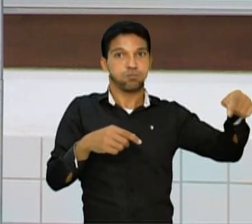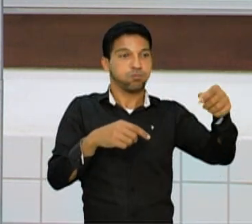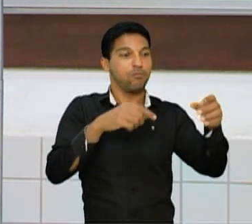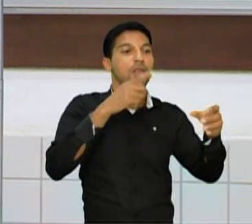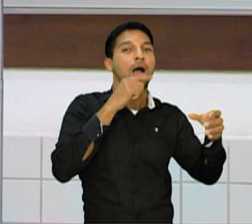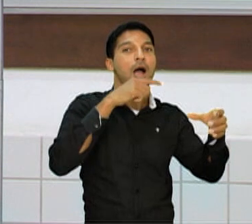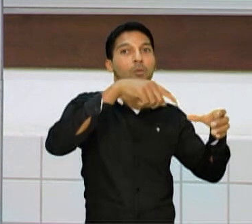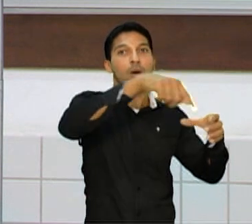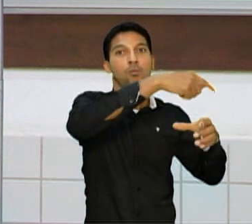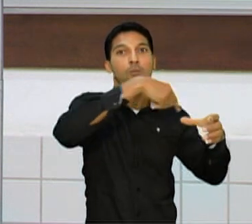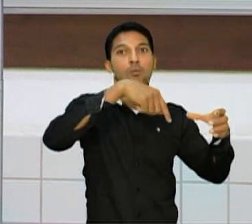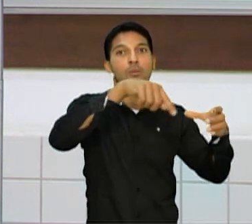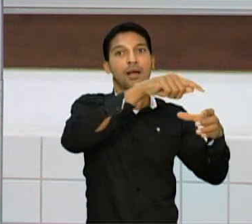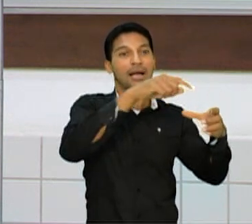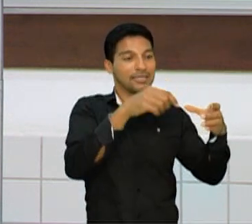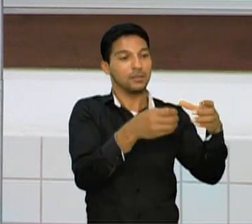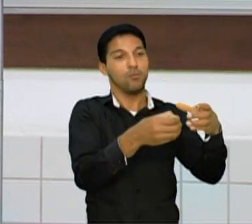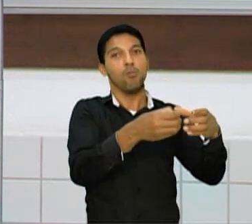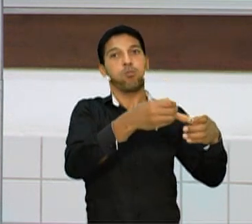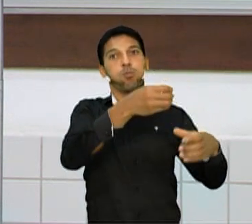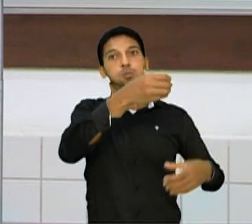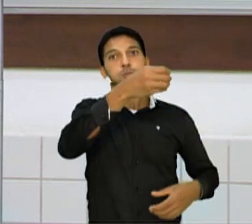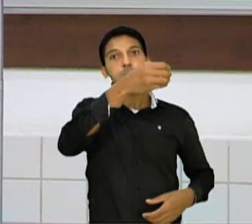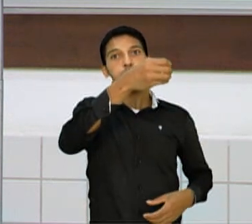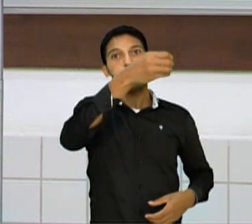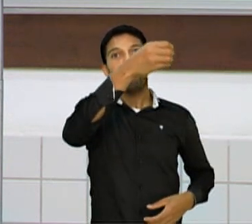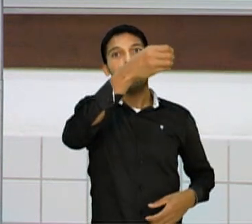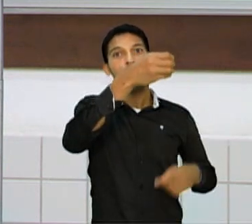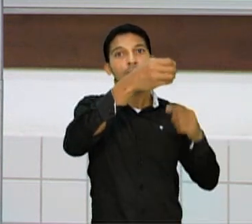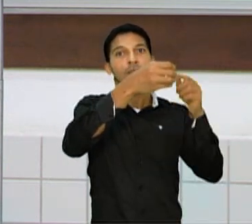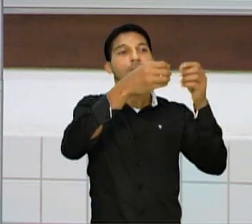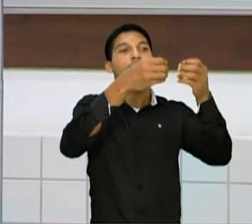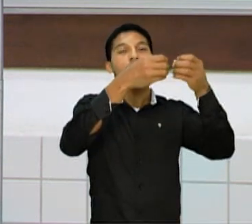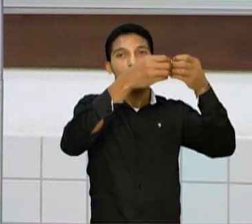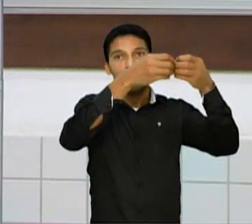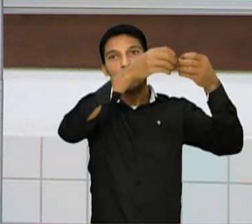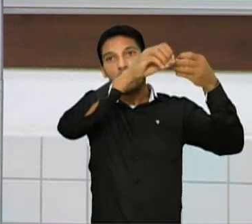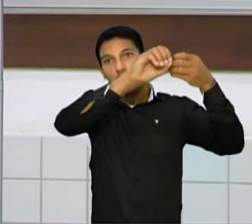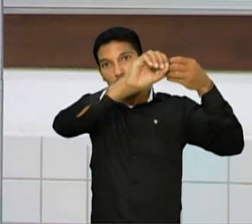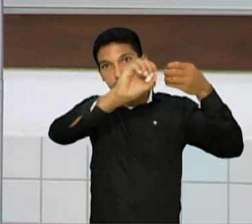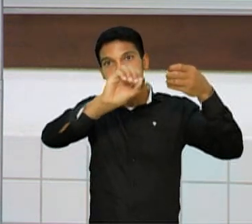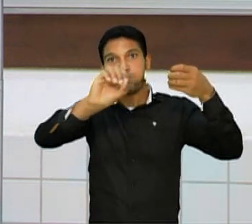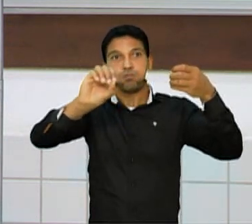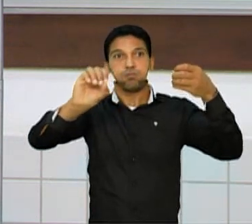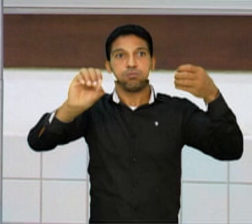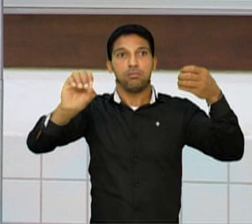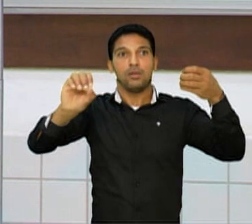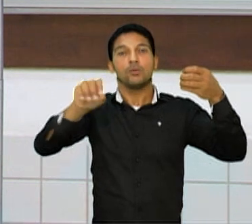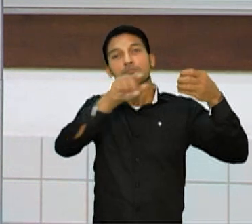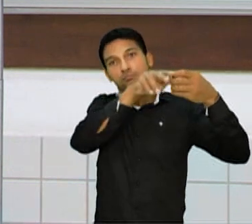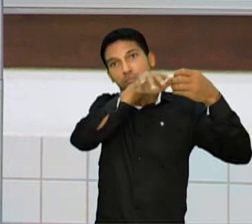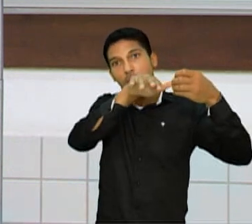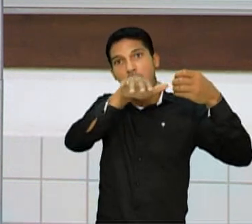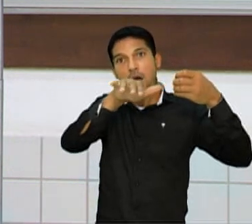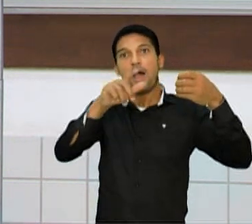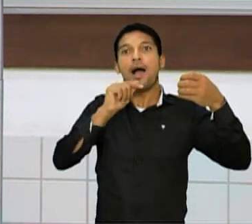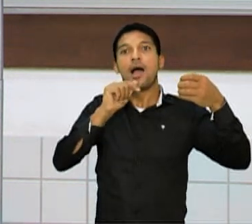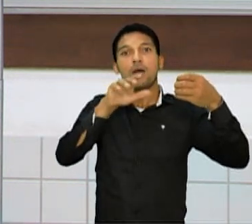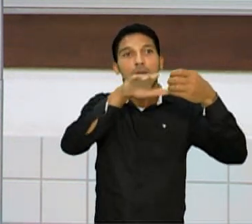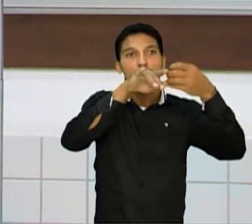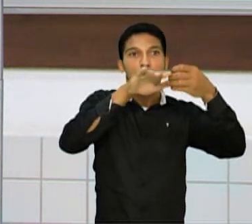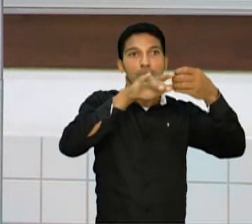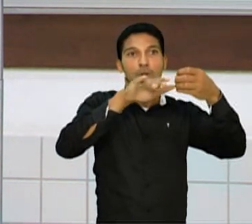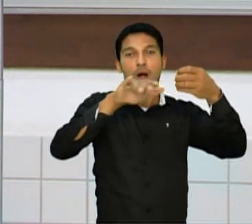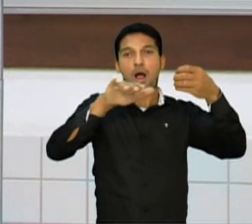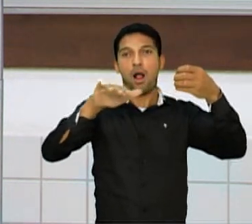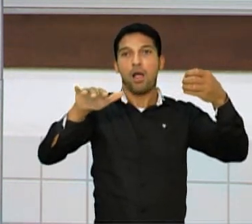a turbina gire. E à medida que essa turbina gire, na casa de força, vai gerar eletricidade. E a água, então, vai passar